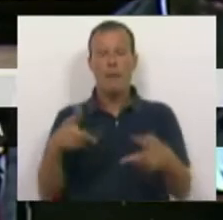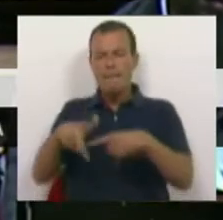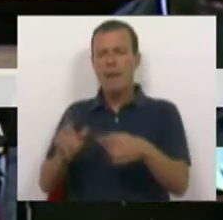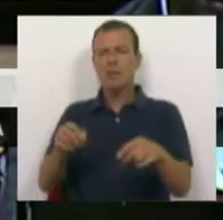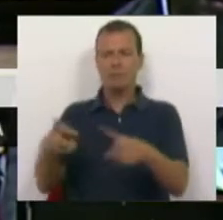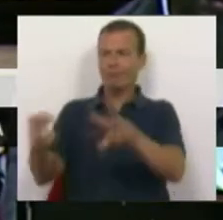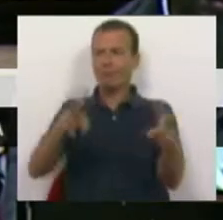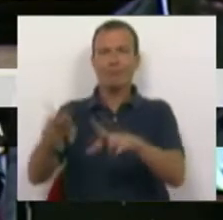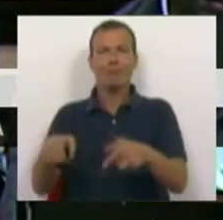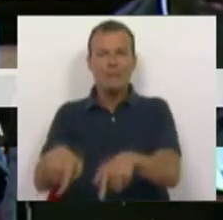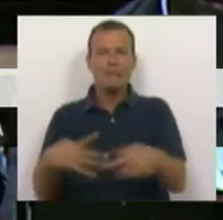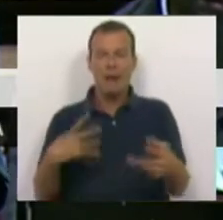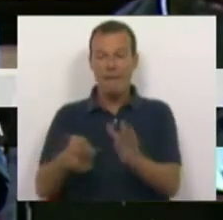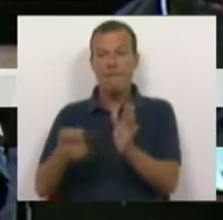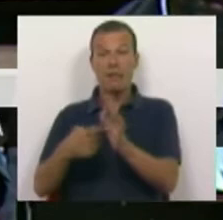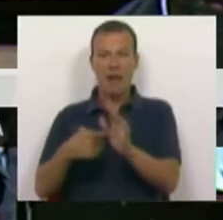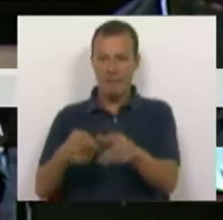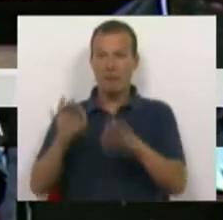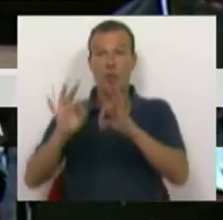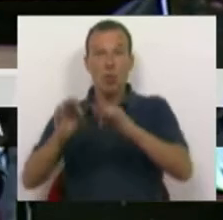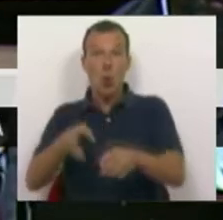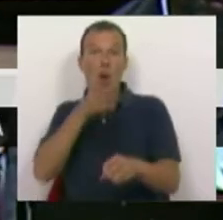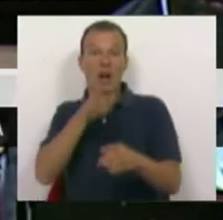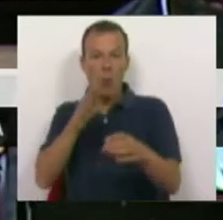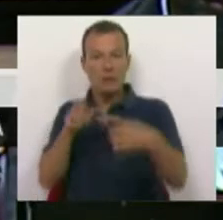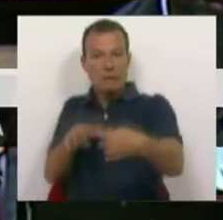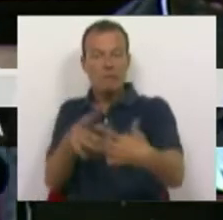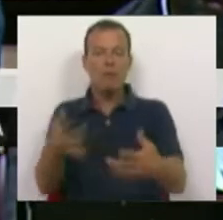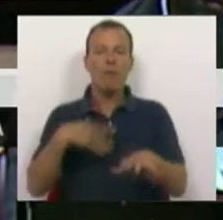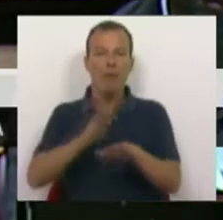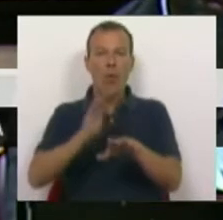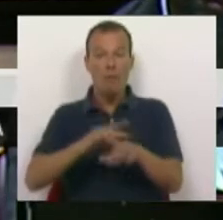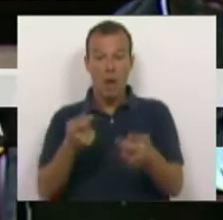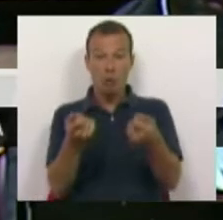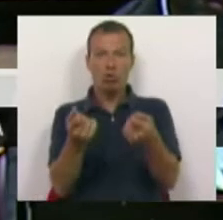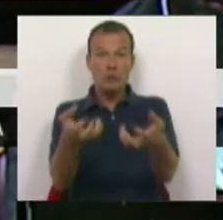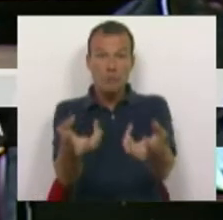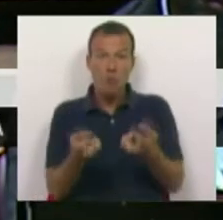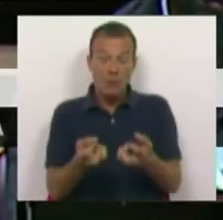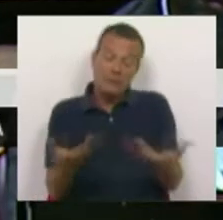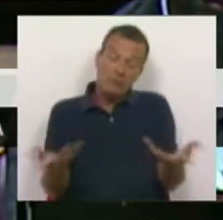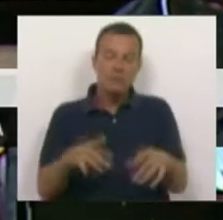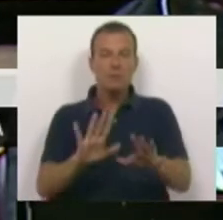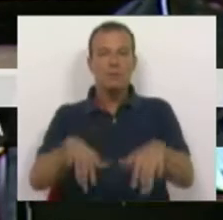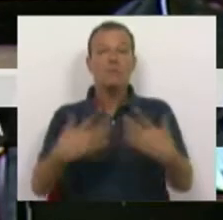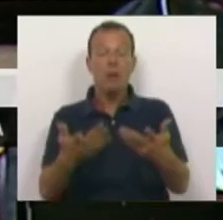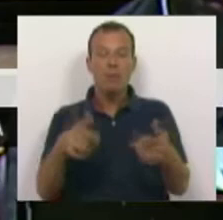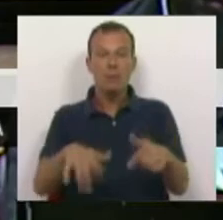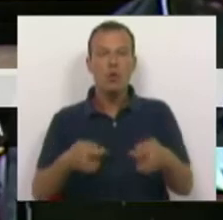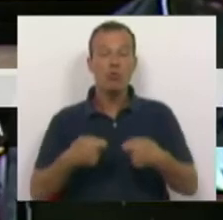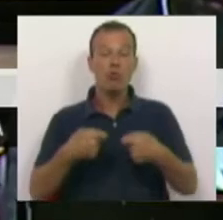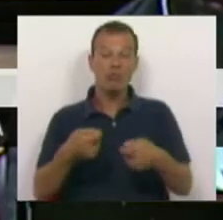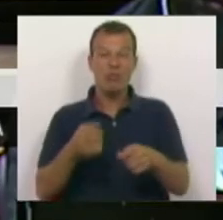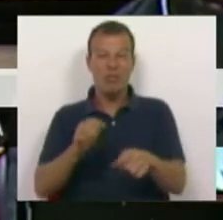sobressalentes necessárias à manutenção das carruagens devido à imposição da redução de custos, o que, a par com o natural desgaste